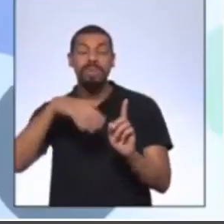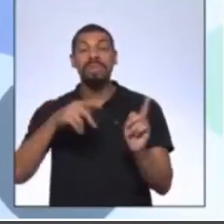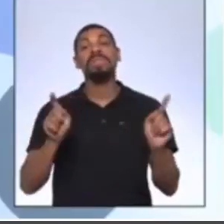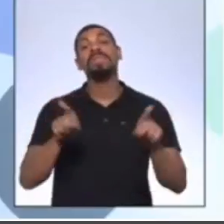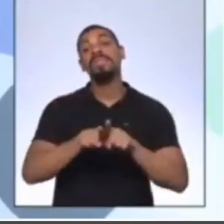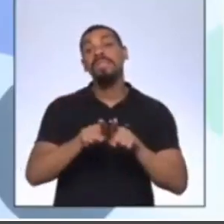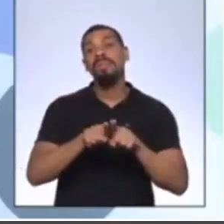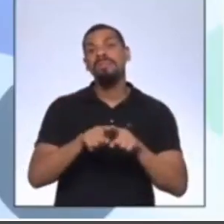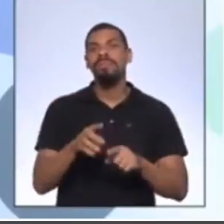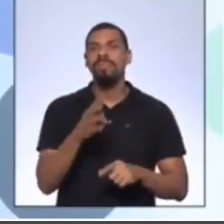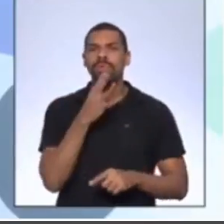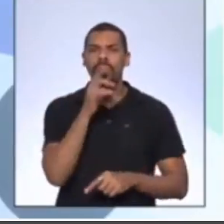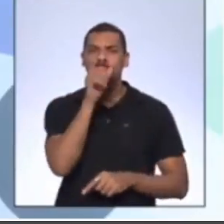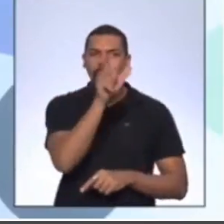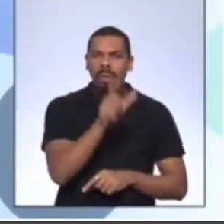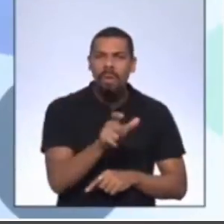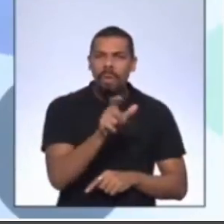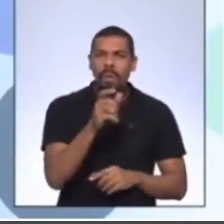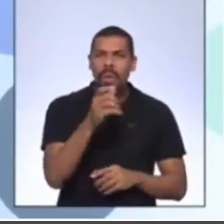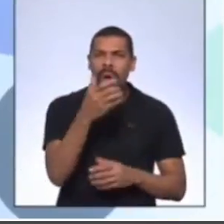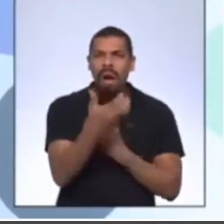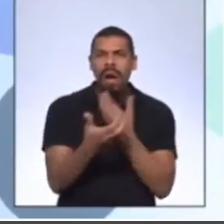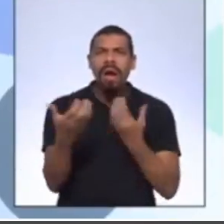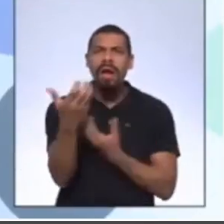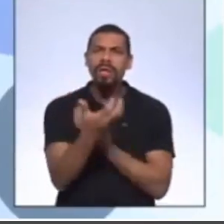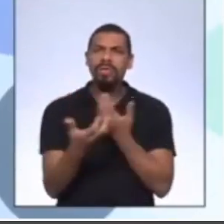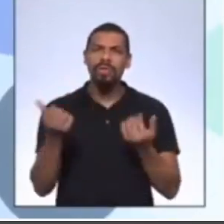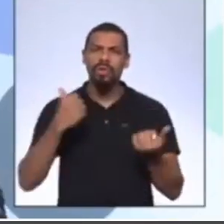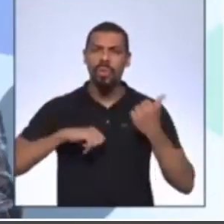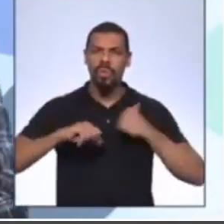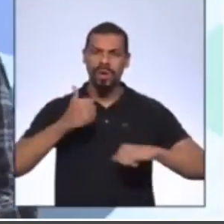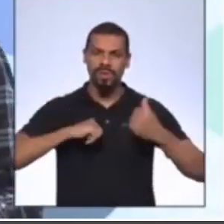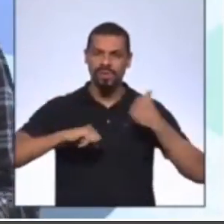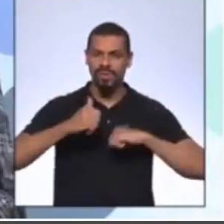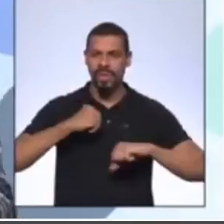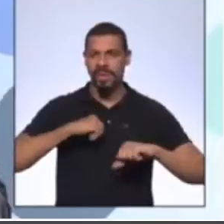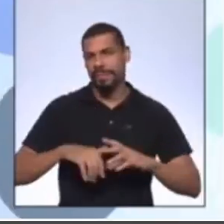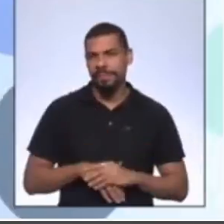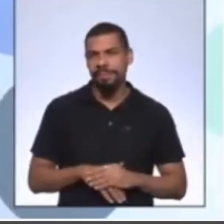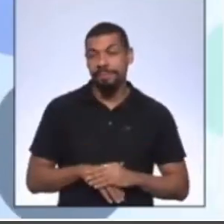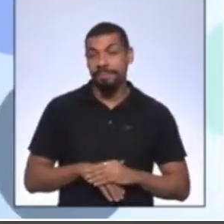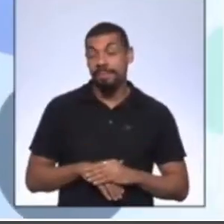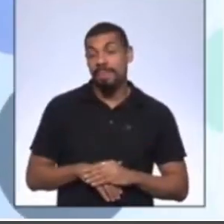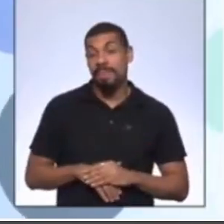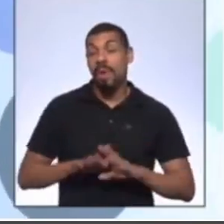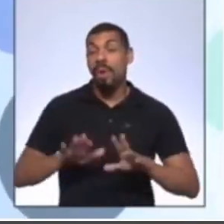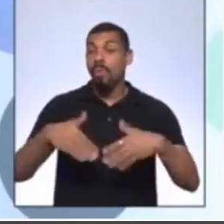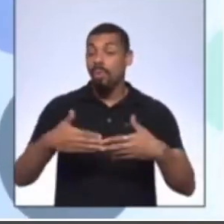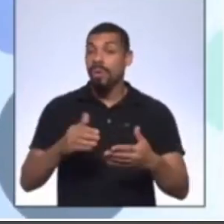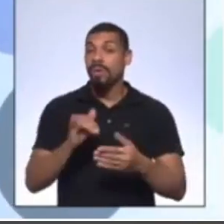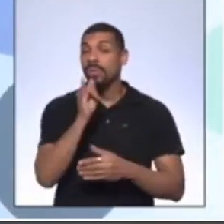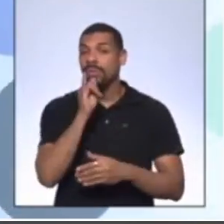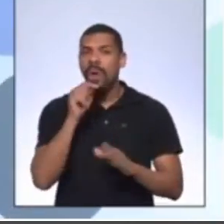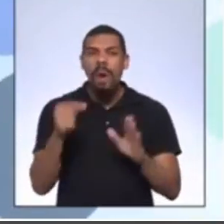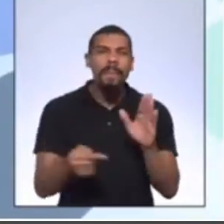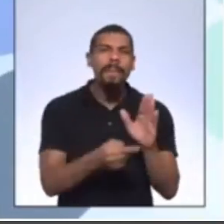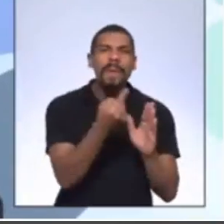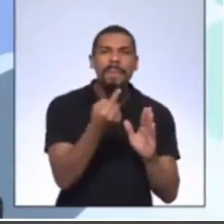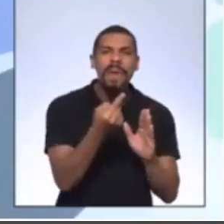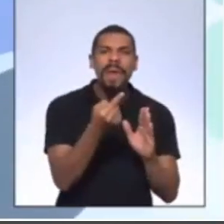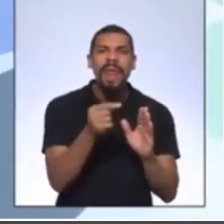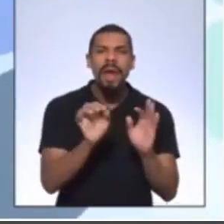questão de se reconhecer o cantor como um artista tá exatamente quando né a primeira